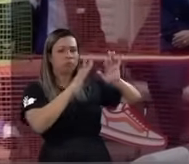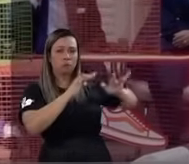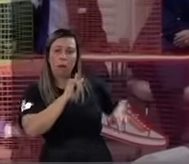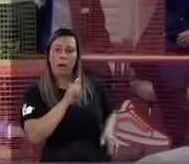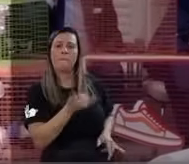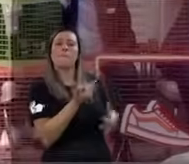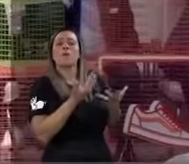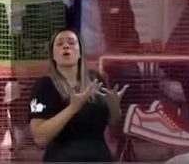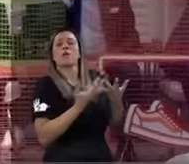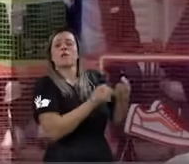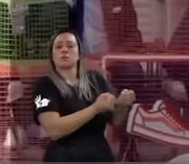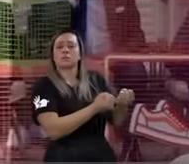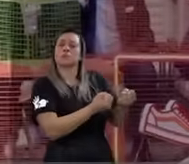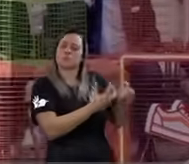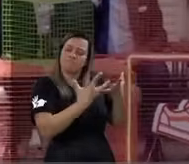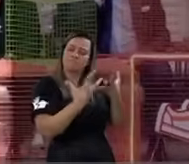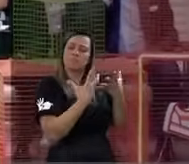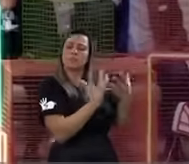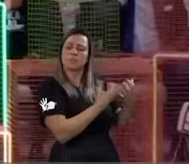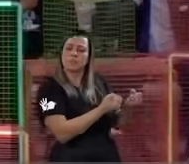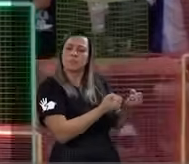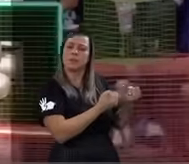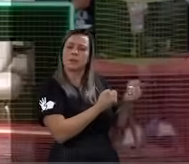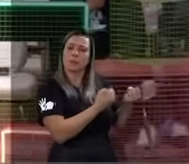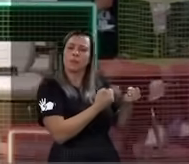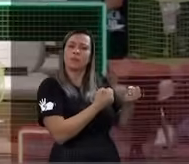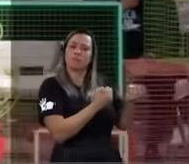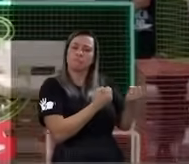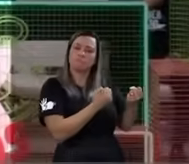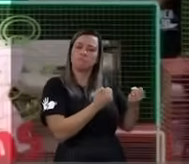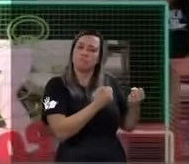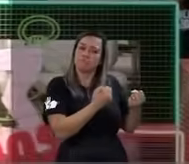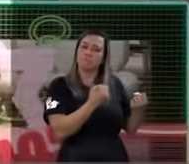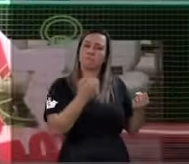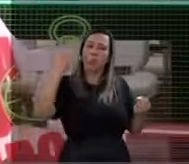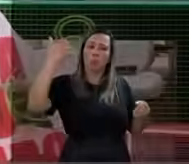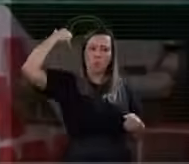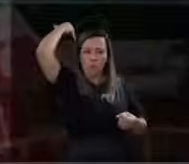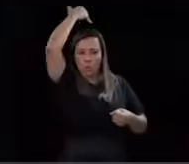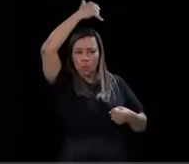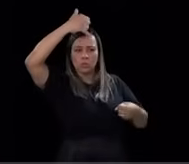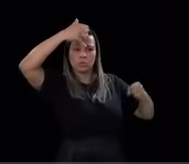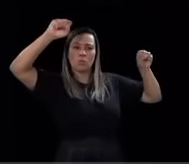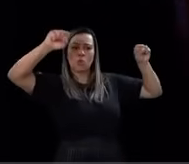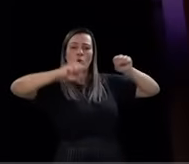vai. Diga: recebe o que está caindo sobre nós aqui agora.